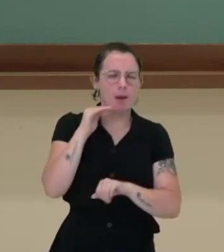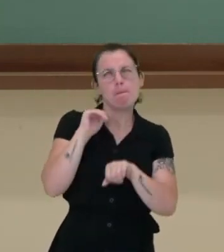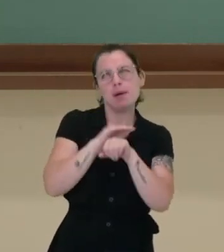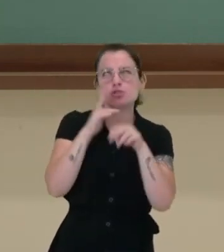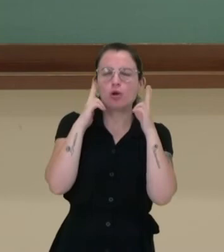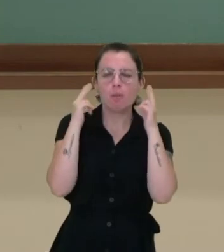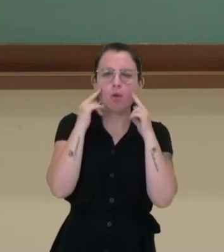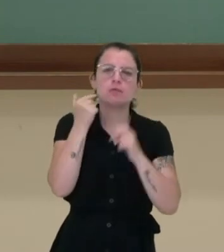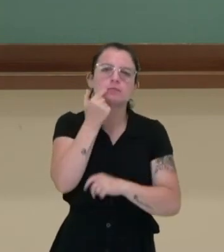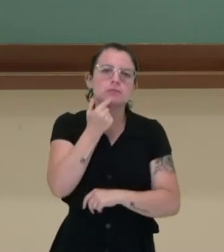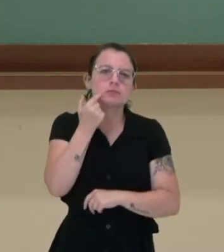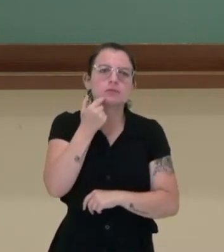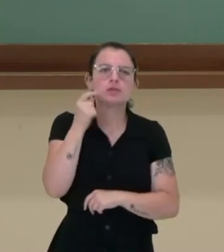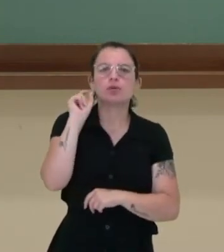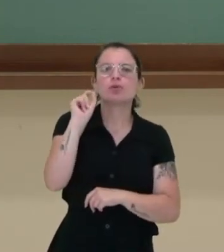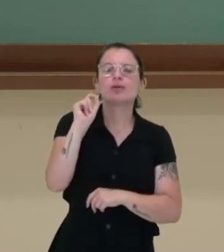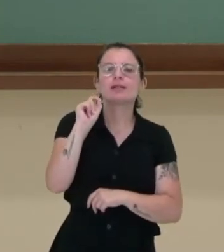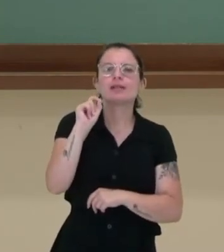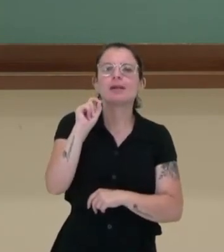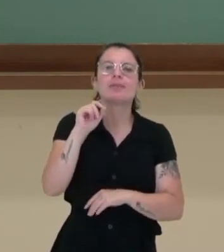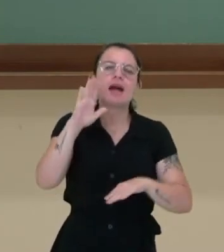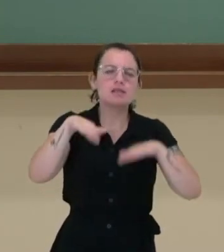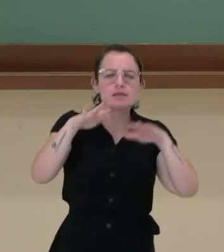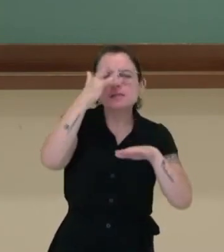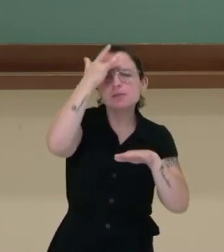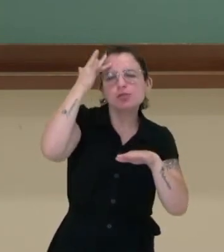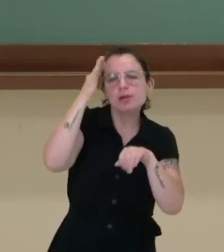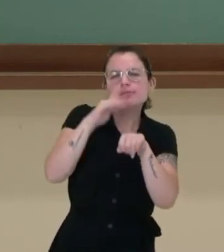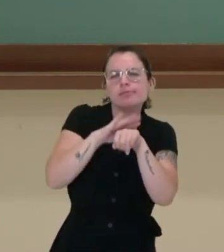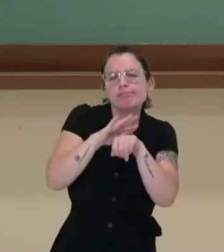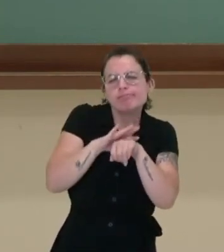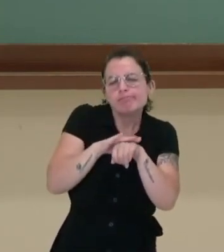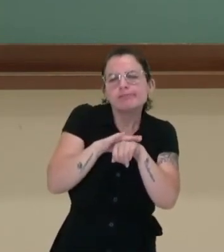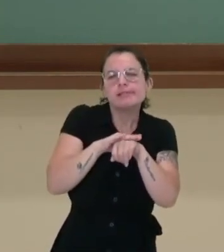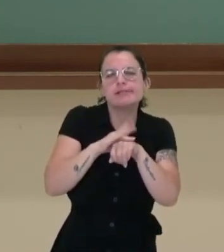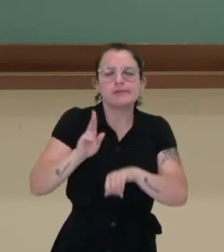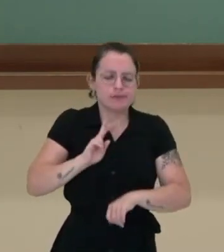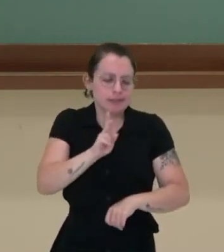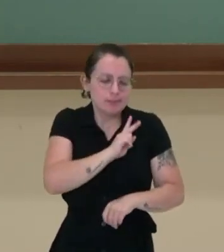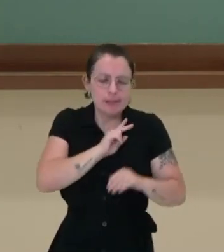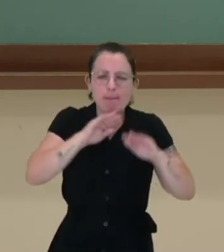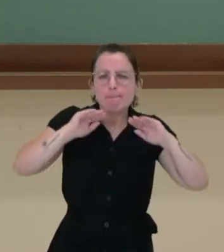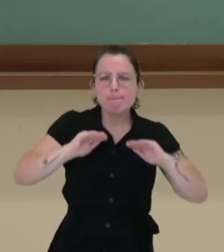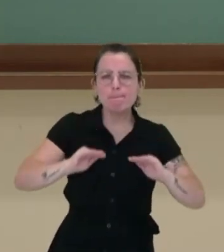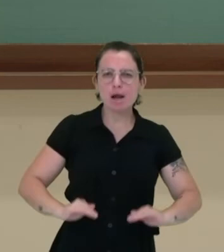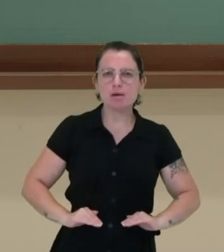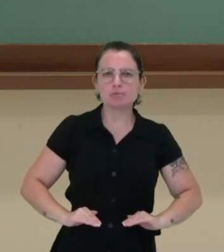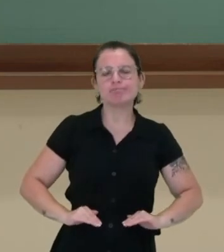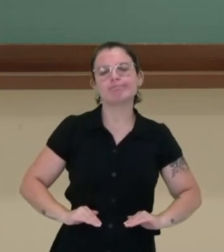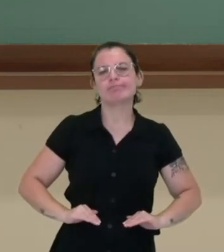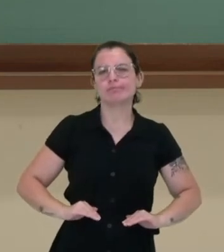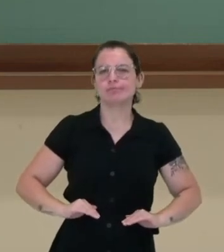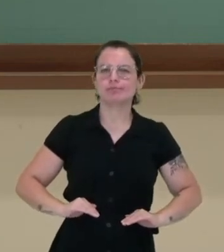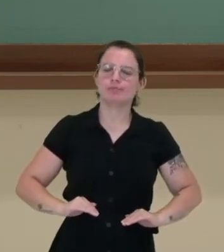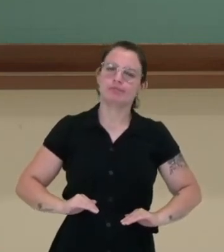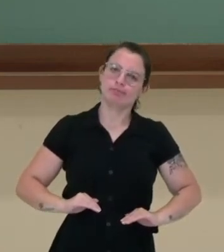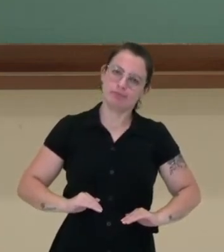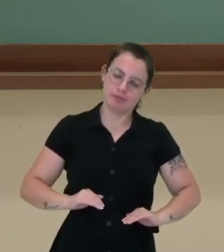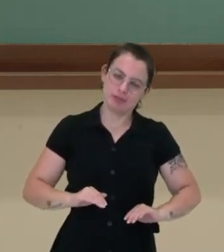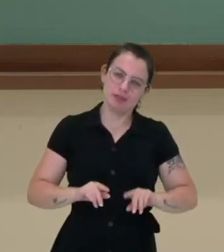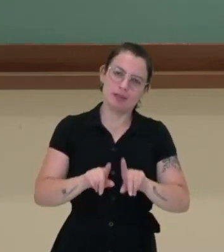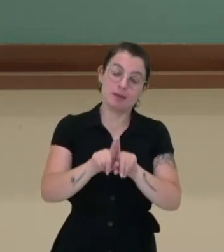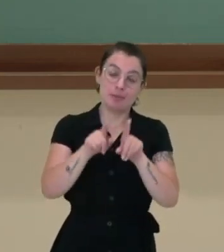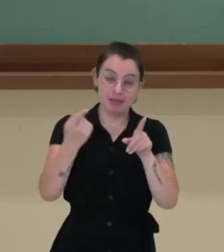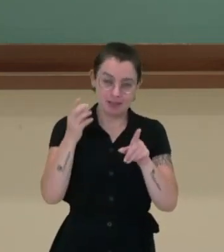ela acontece quando a imunidade da pessoa está muito baixa. Aí ocorre, claro, desde que ela tenha